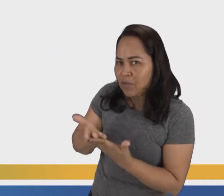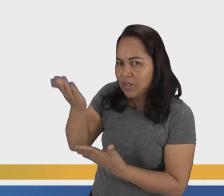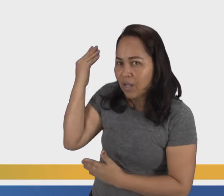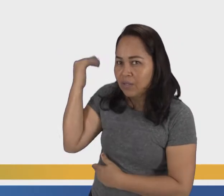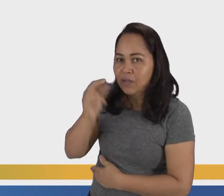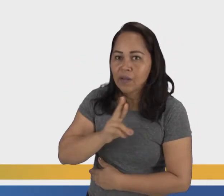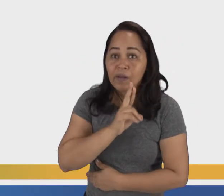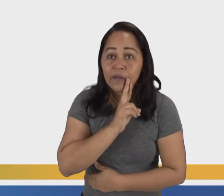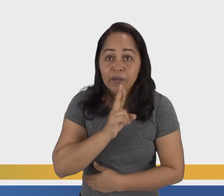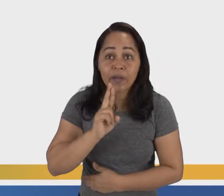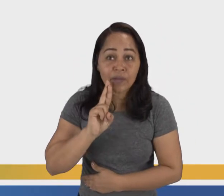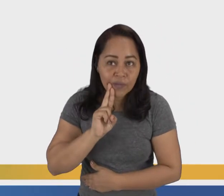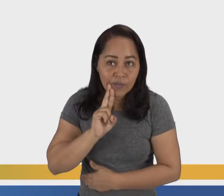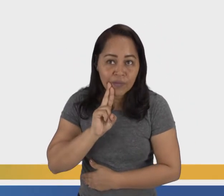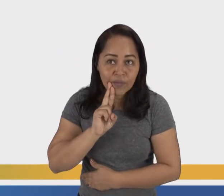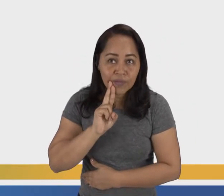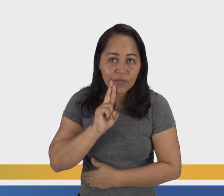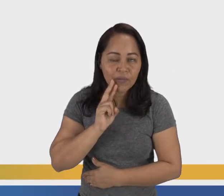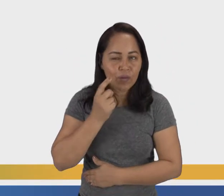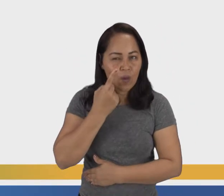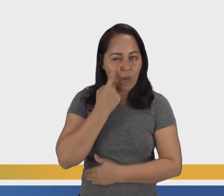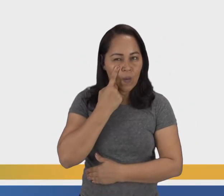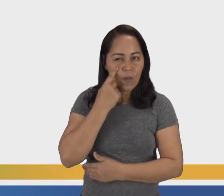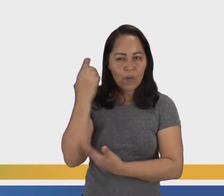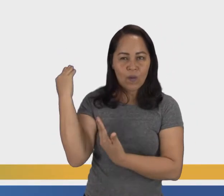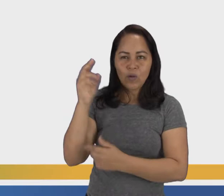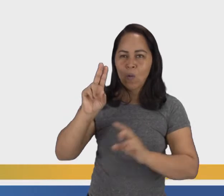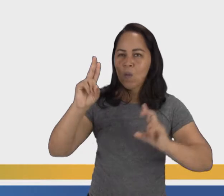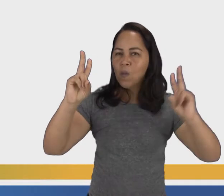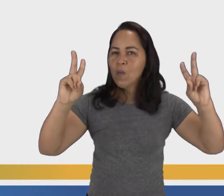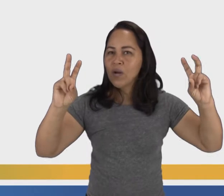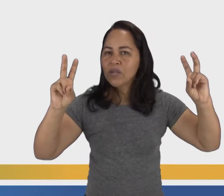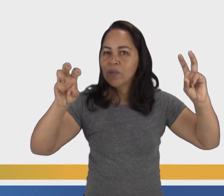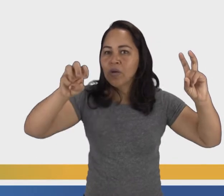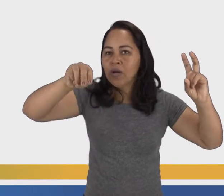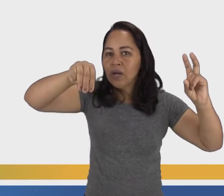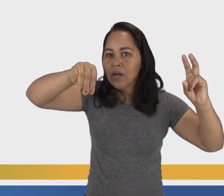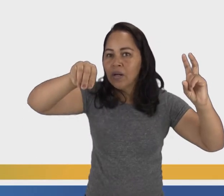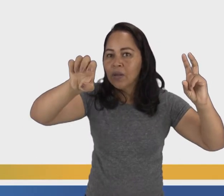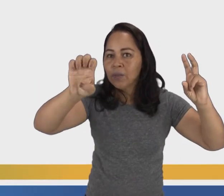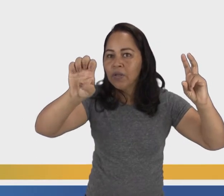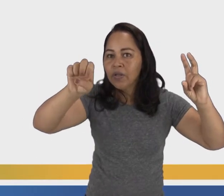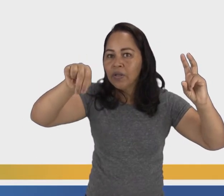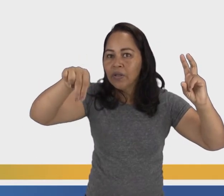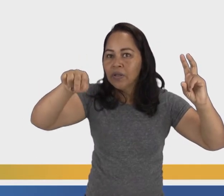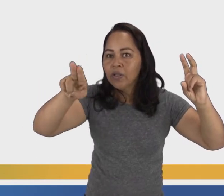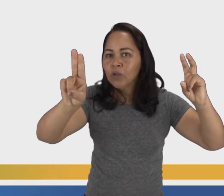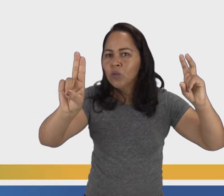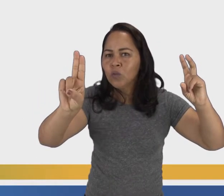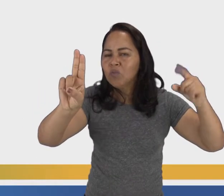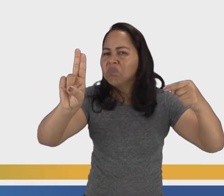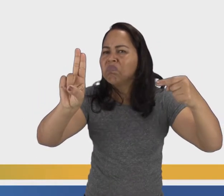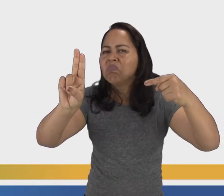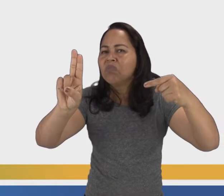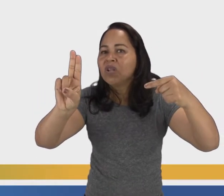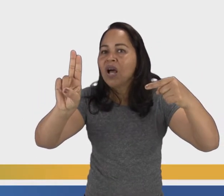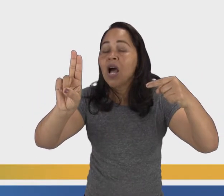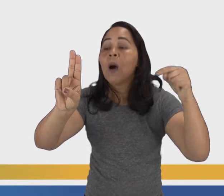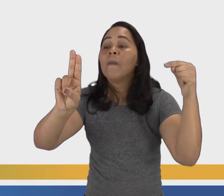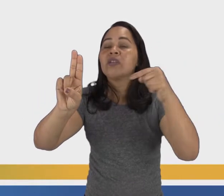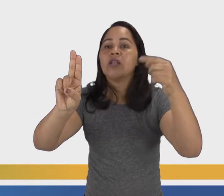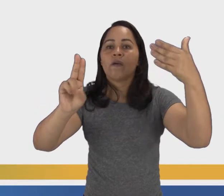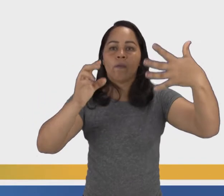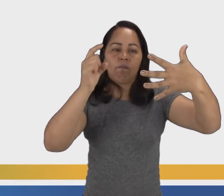certo? Então aqui eu tenho el menú, o cardápio, né? Qual o gênero do texto? O gênero do